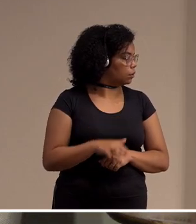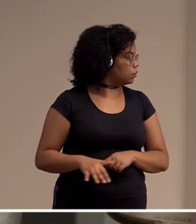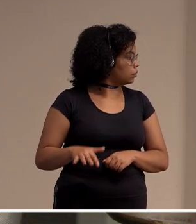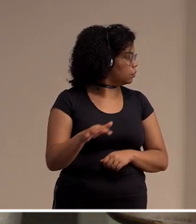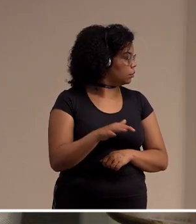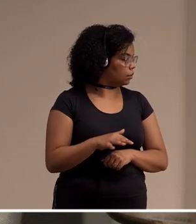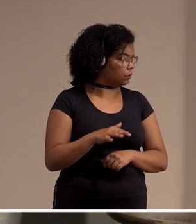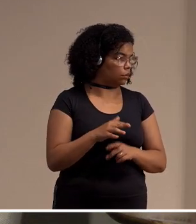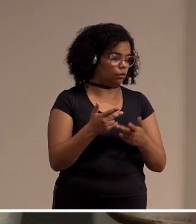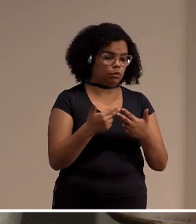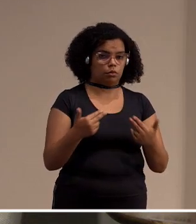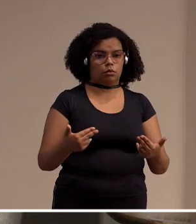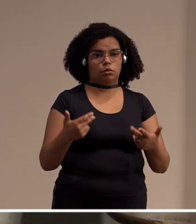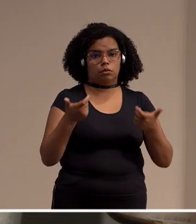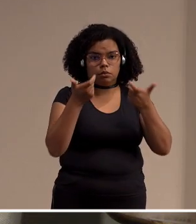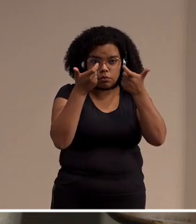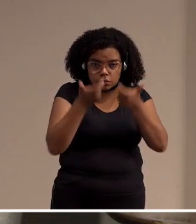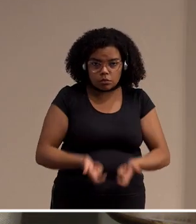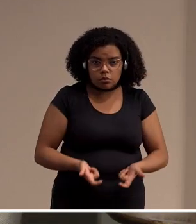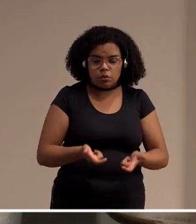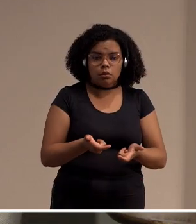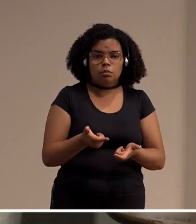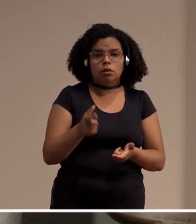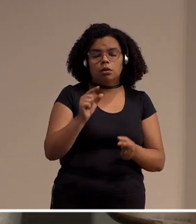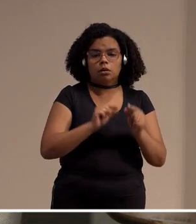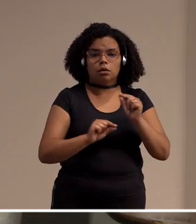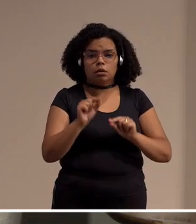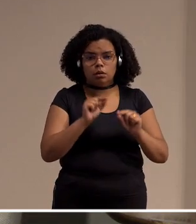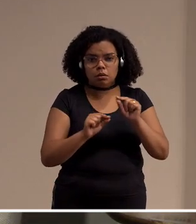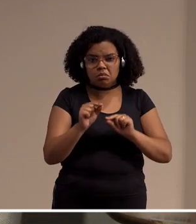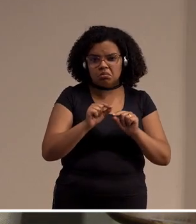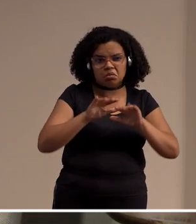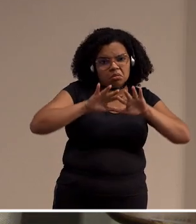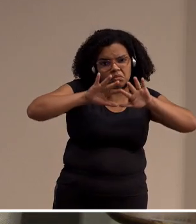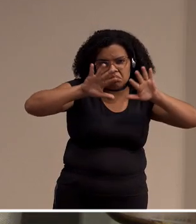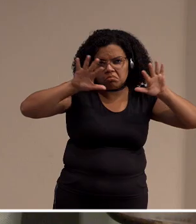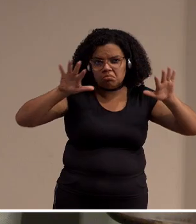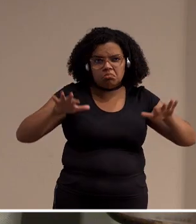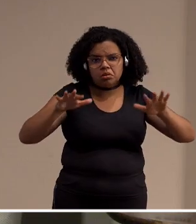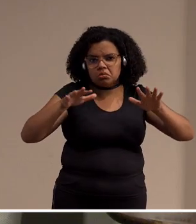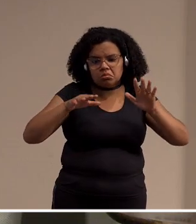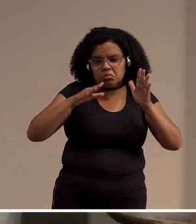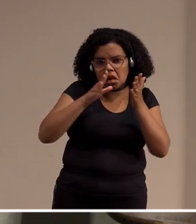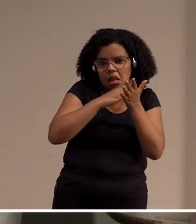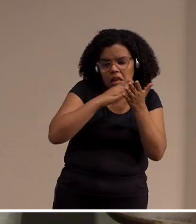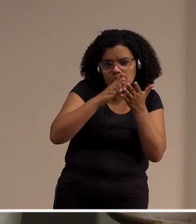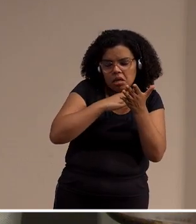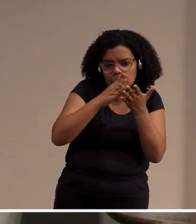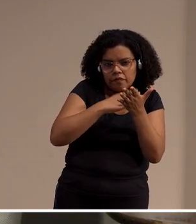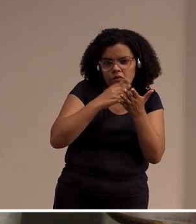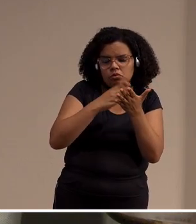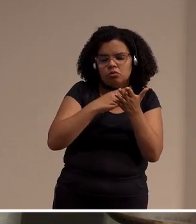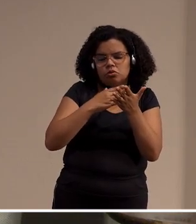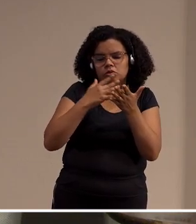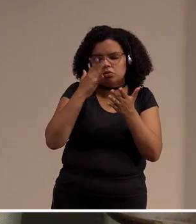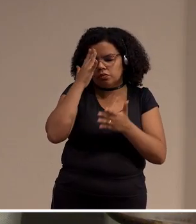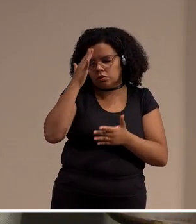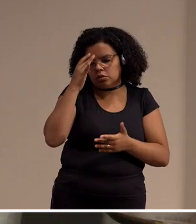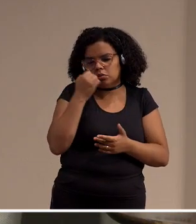os escritores exploraram a ficção científica em livros que não são necessariamente livros de ficção científica.